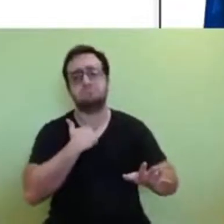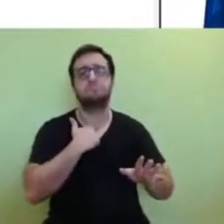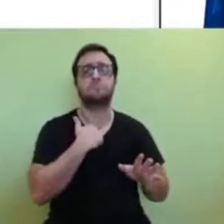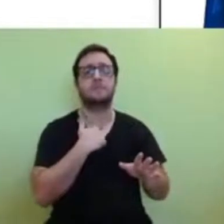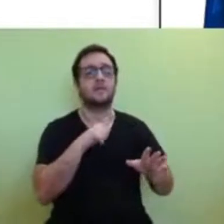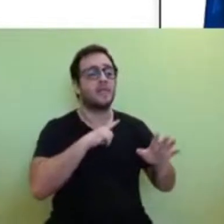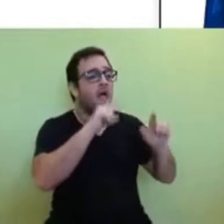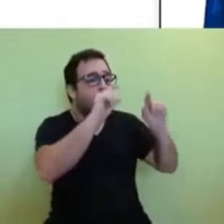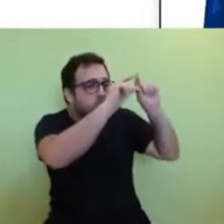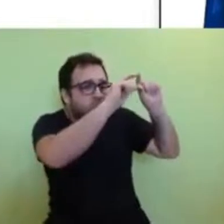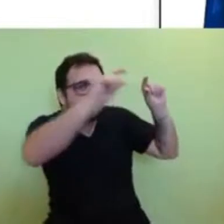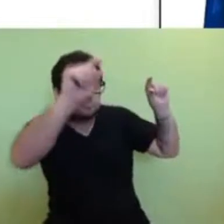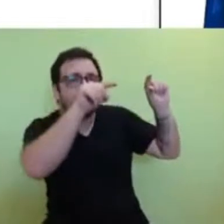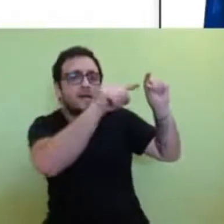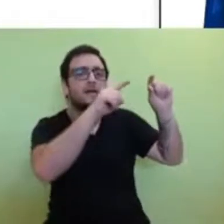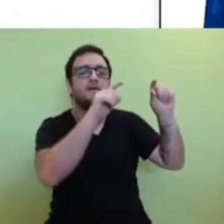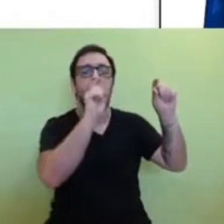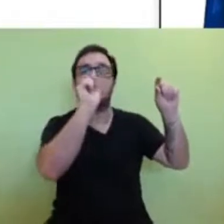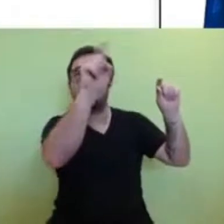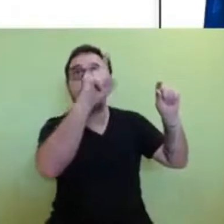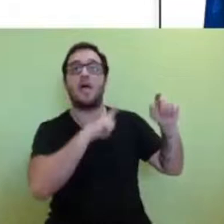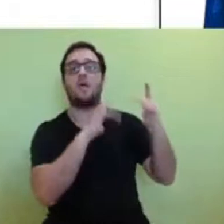levar para o site.